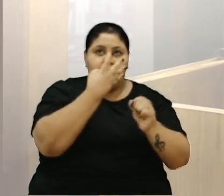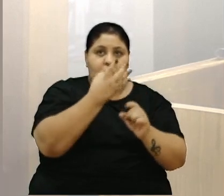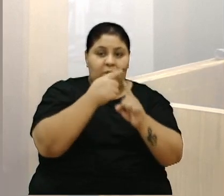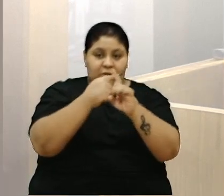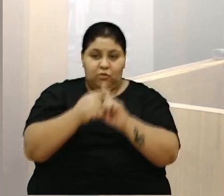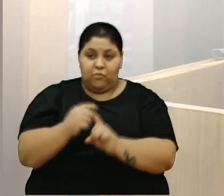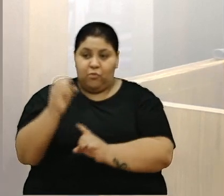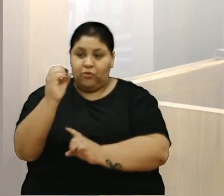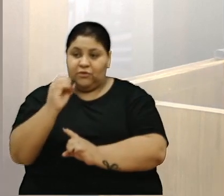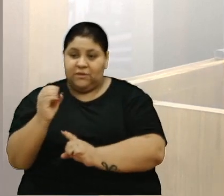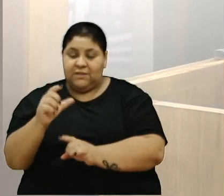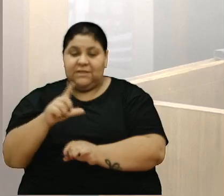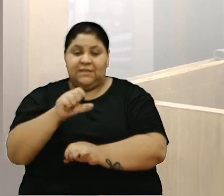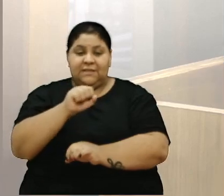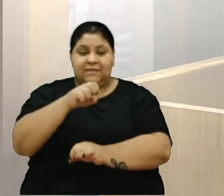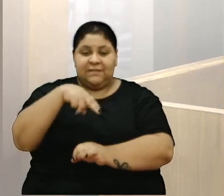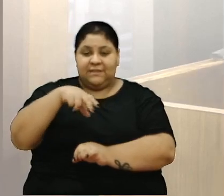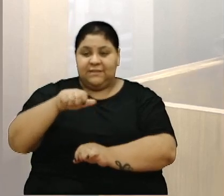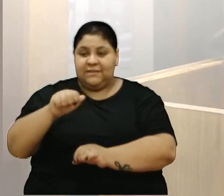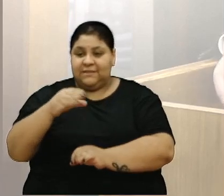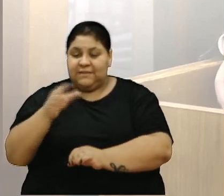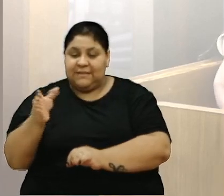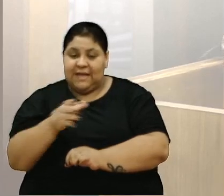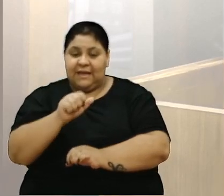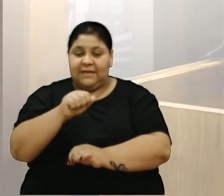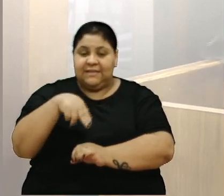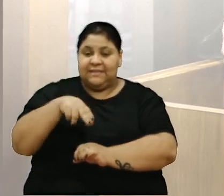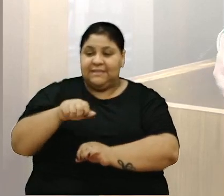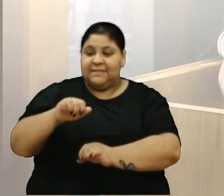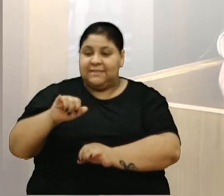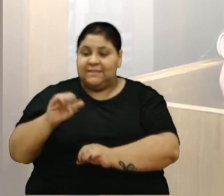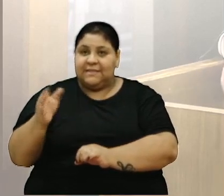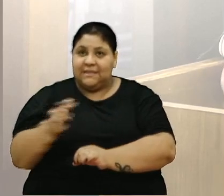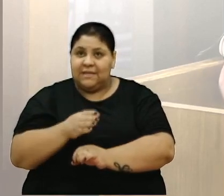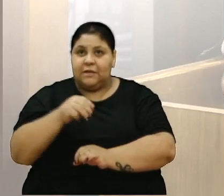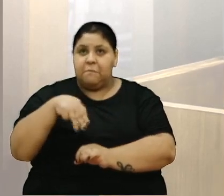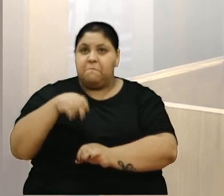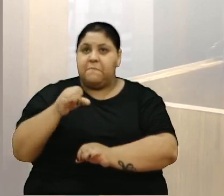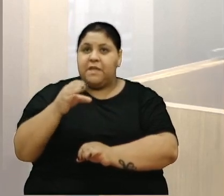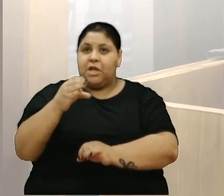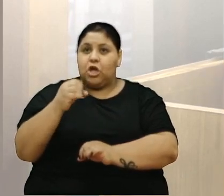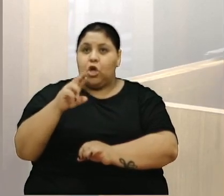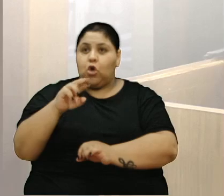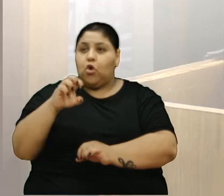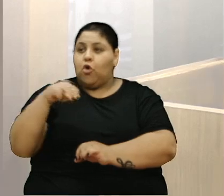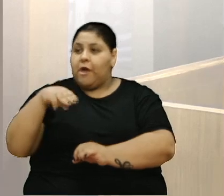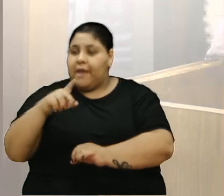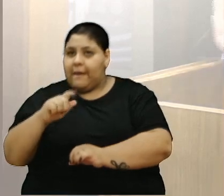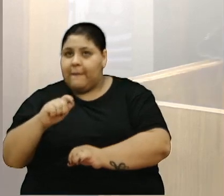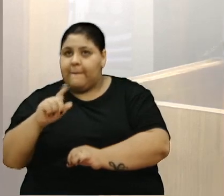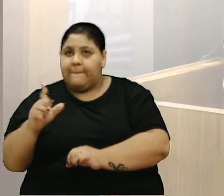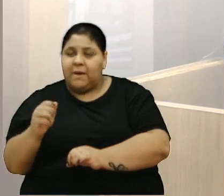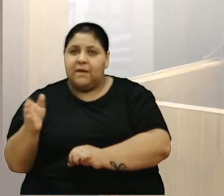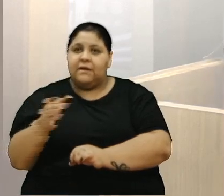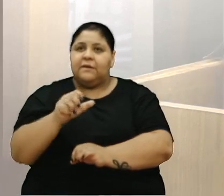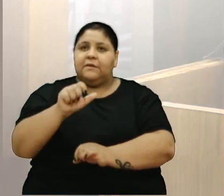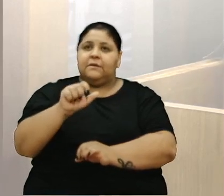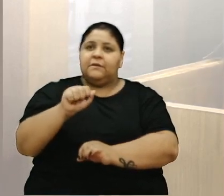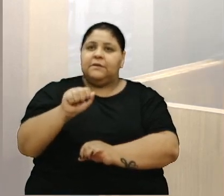temos Senac, temos Senai, temos Microempa, SIC,